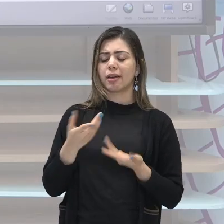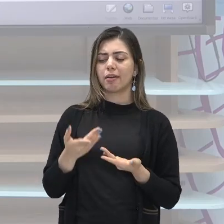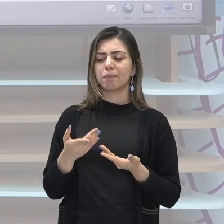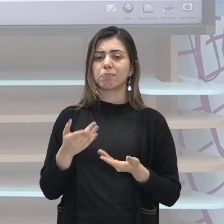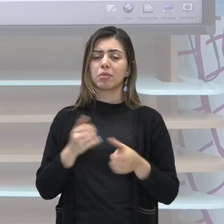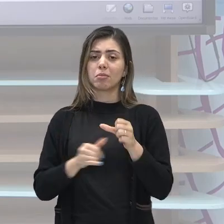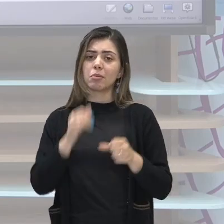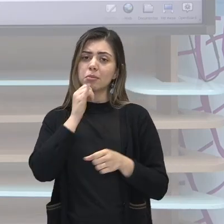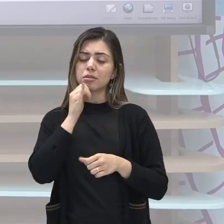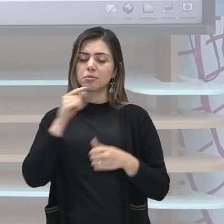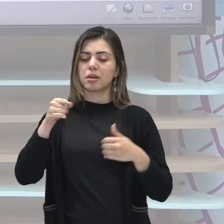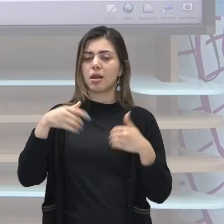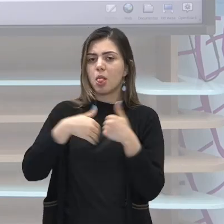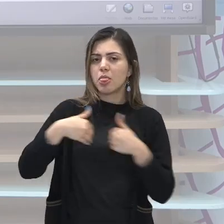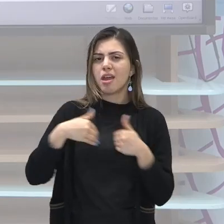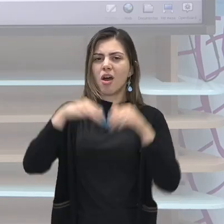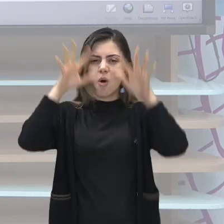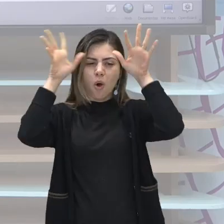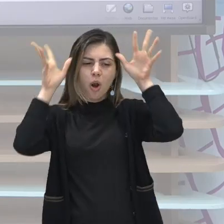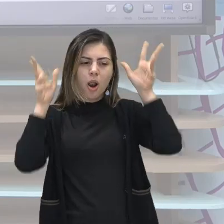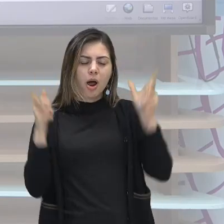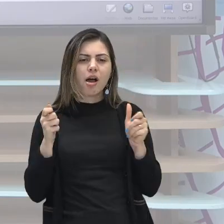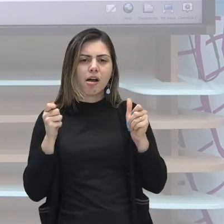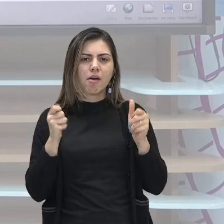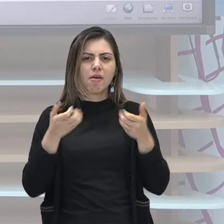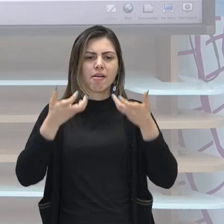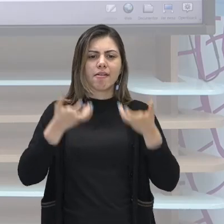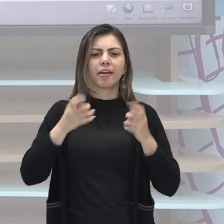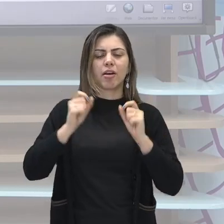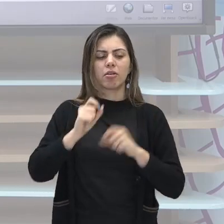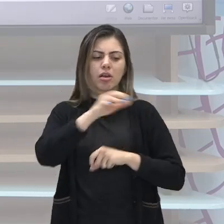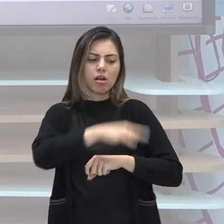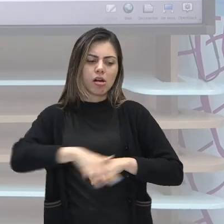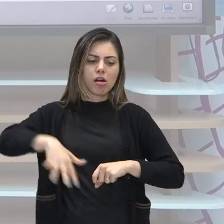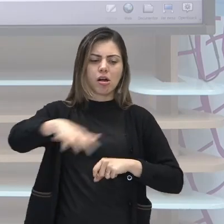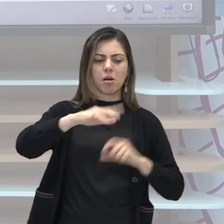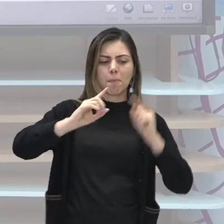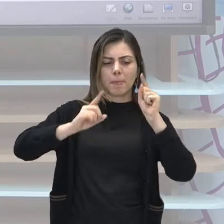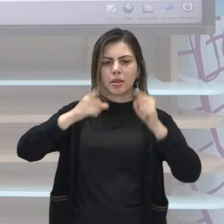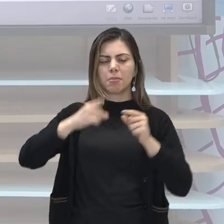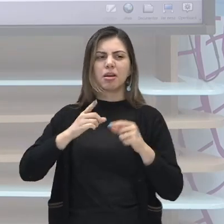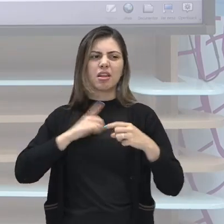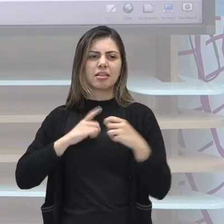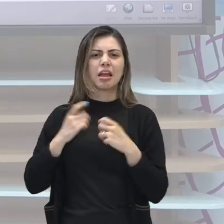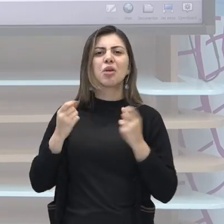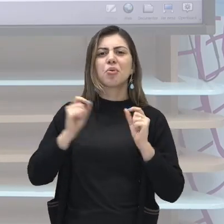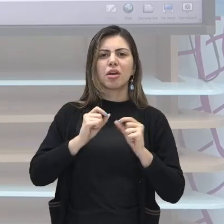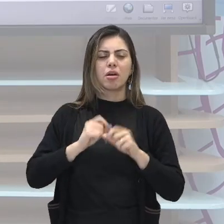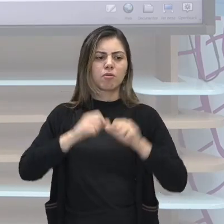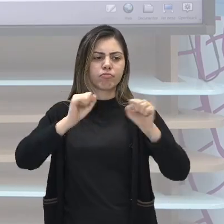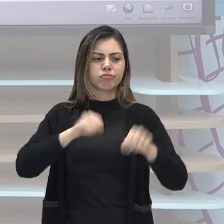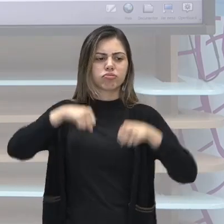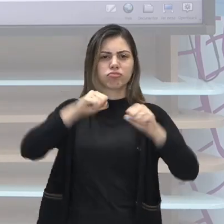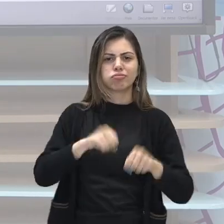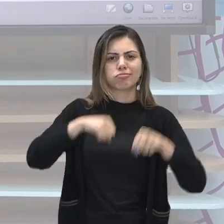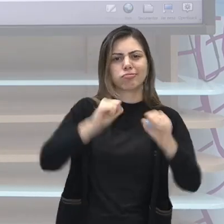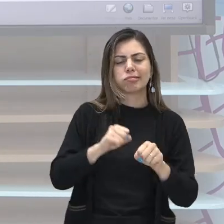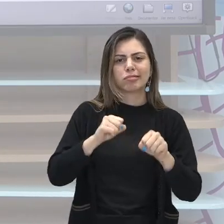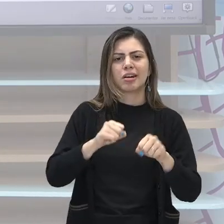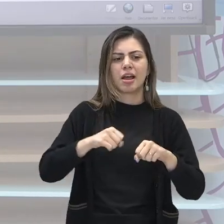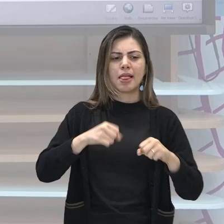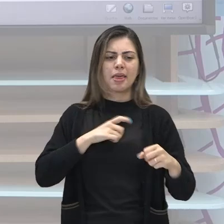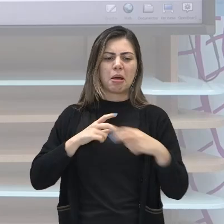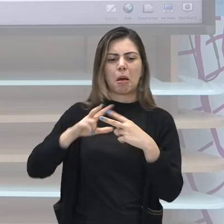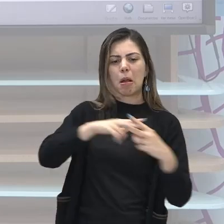um leão que quer sim ter o domínio do seu território, ele vai lá e luta, briga de fato. Nós, seres